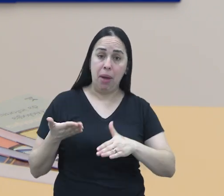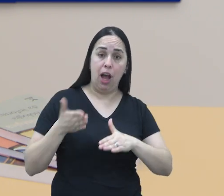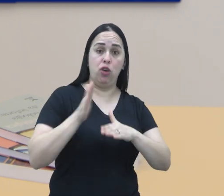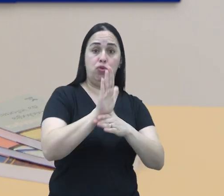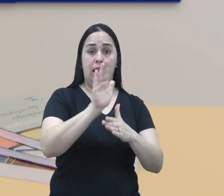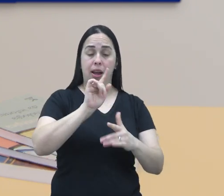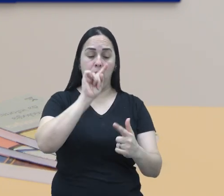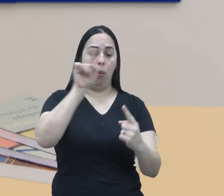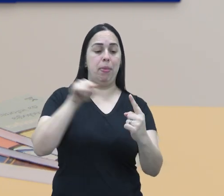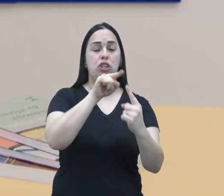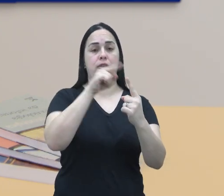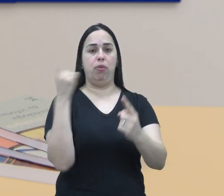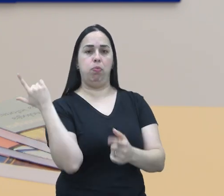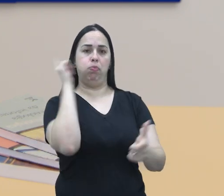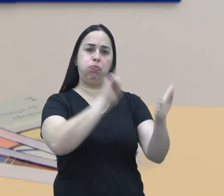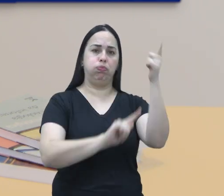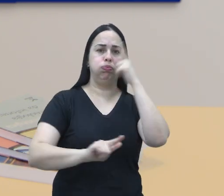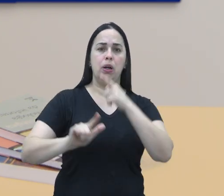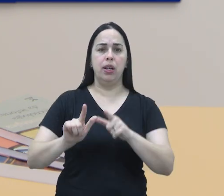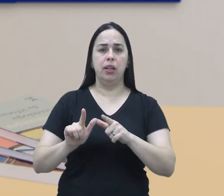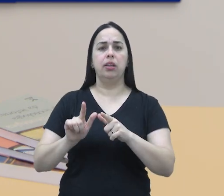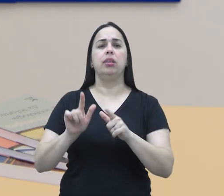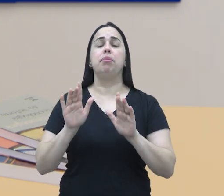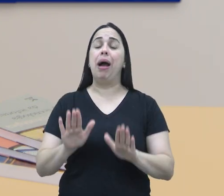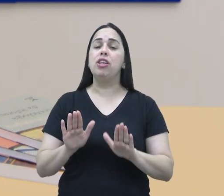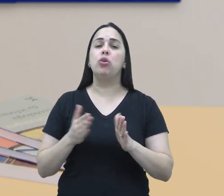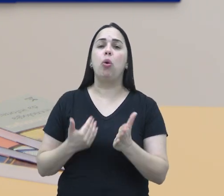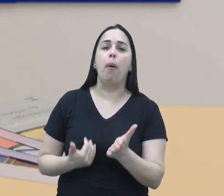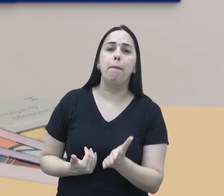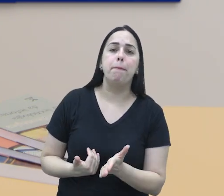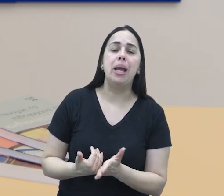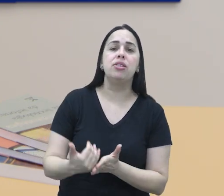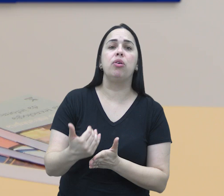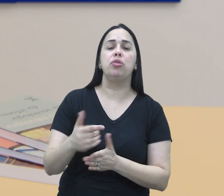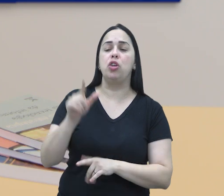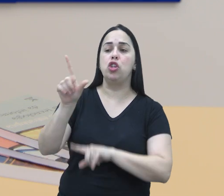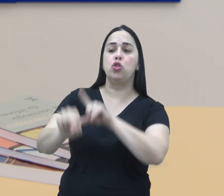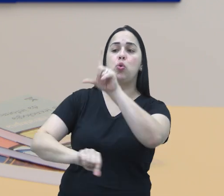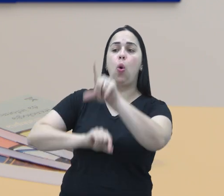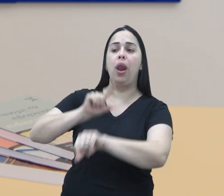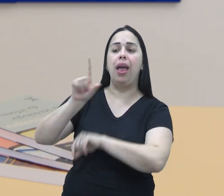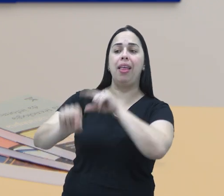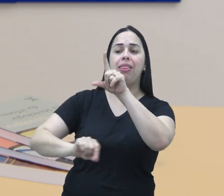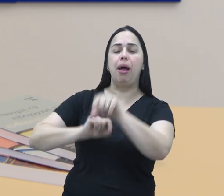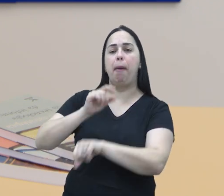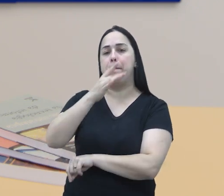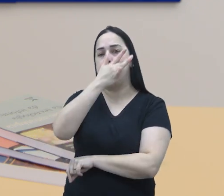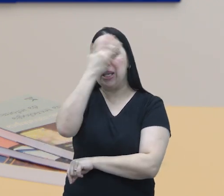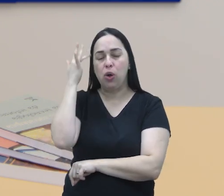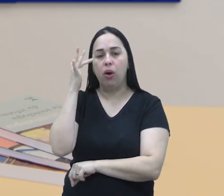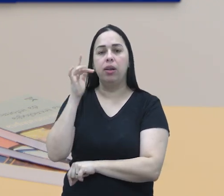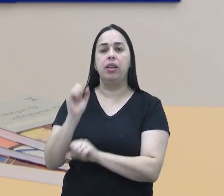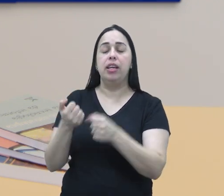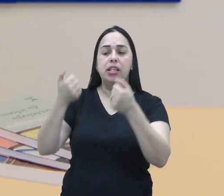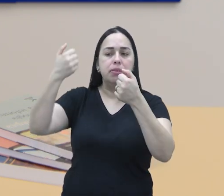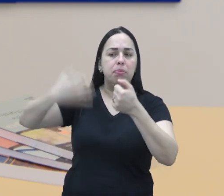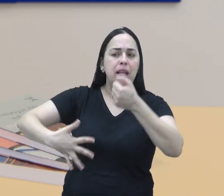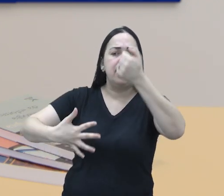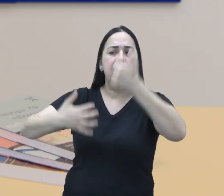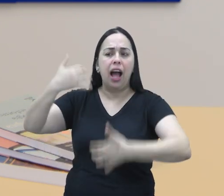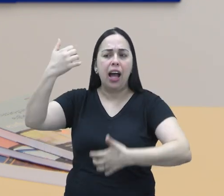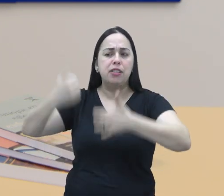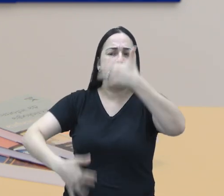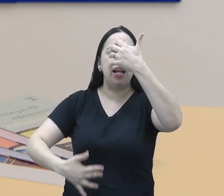de atingir esses objetivos. E tudo isso começa no recrutamento de pessoas, deixar claro quais